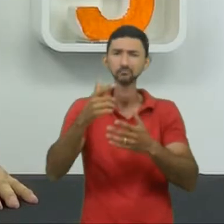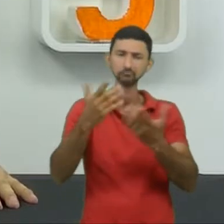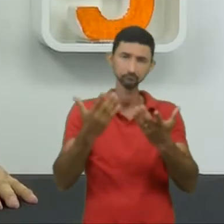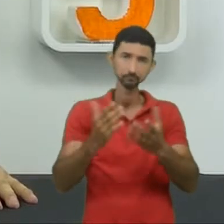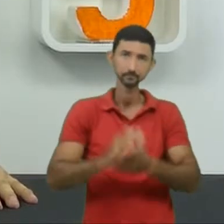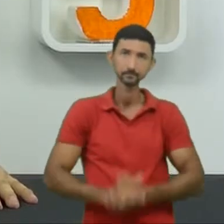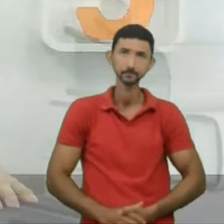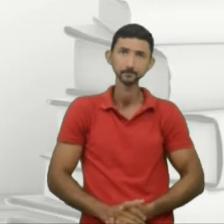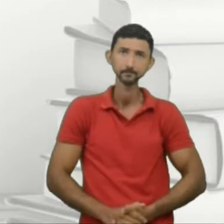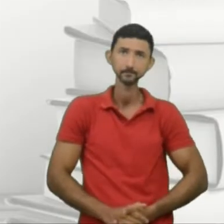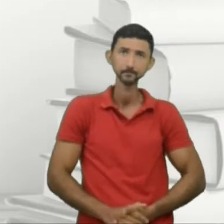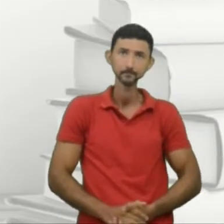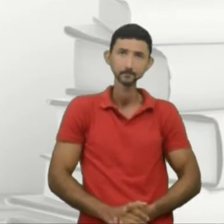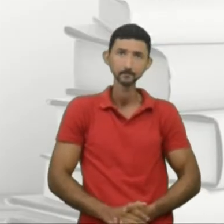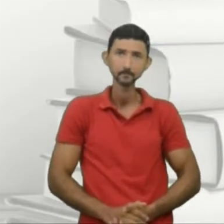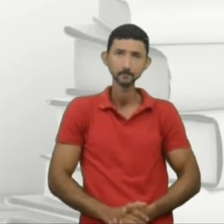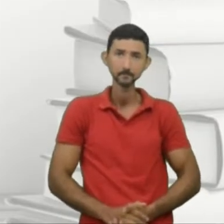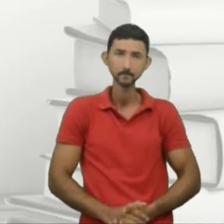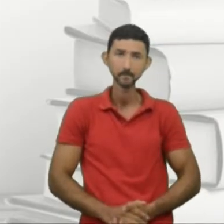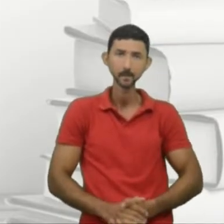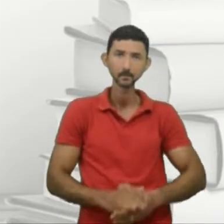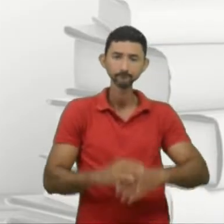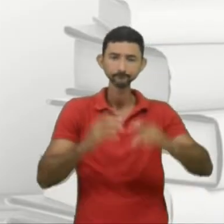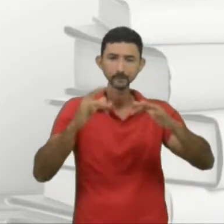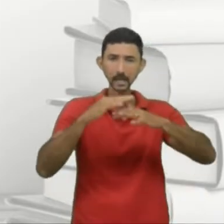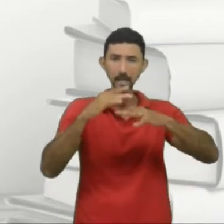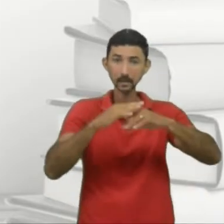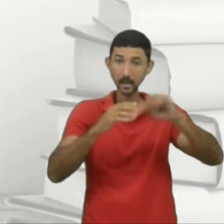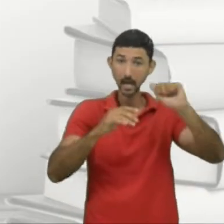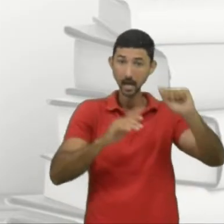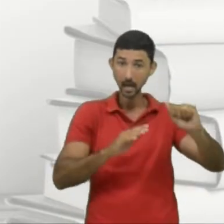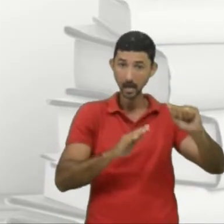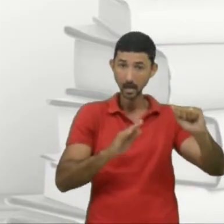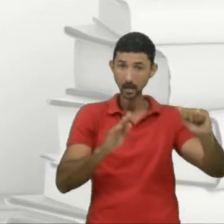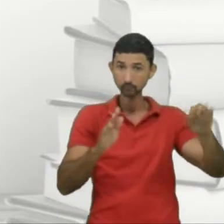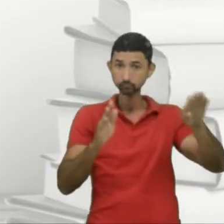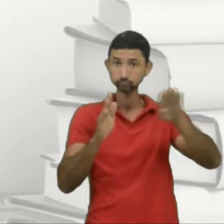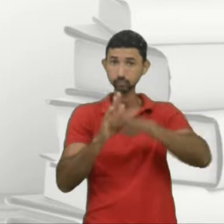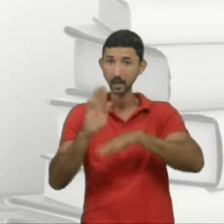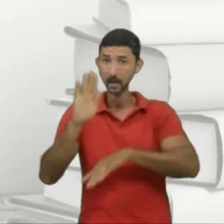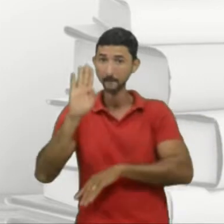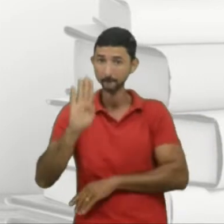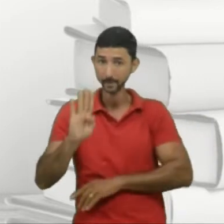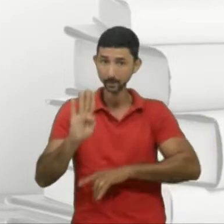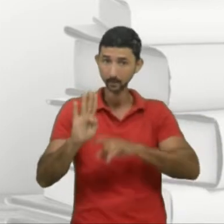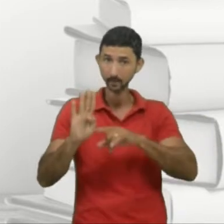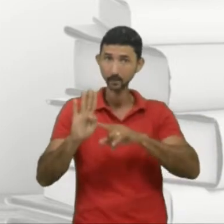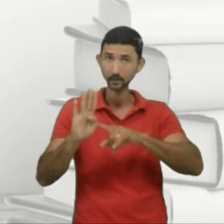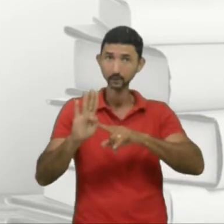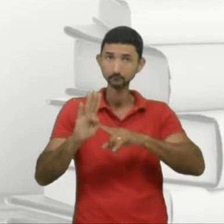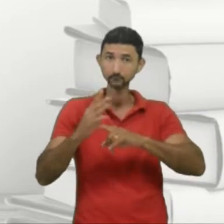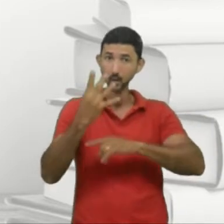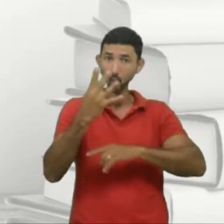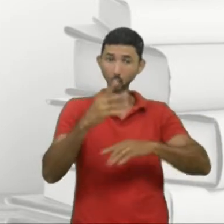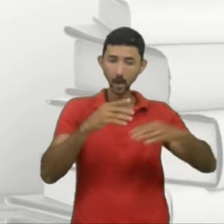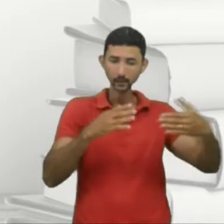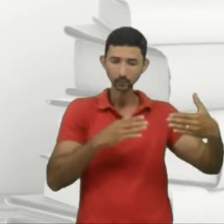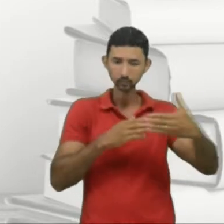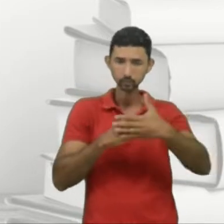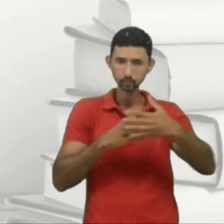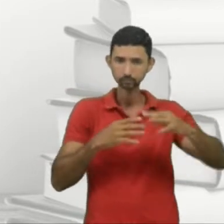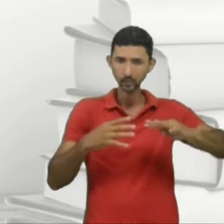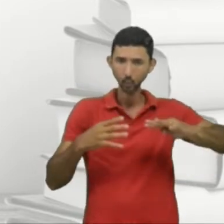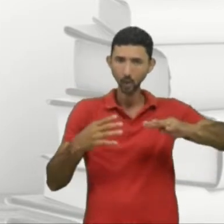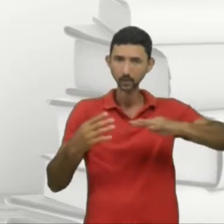mente. E da cidade A até a cidade B, conforme você pode verificar, há 4 caminhos.